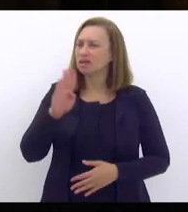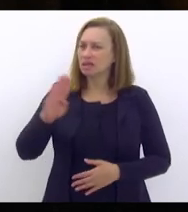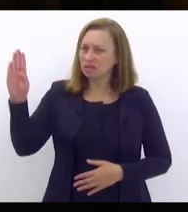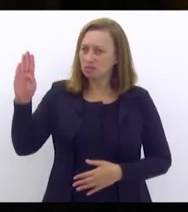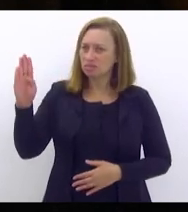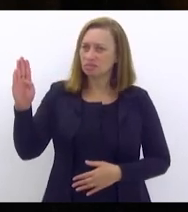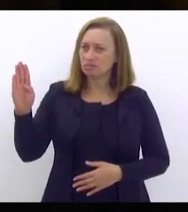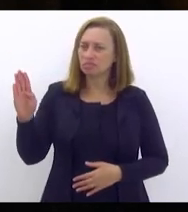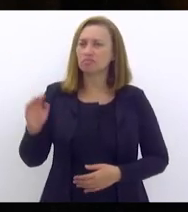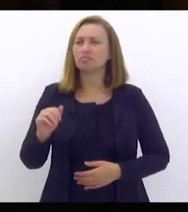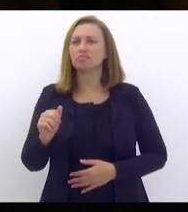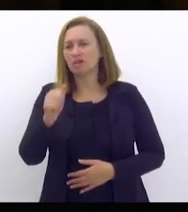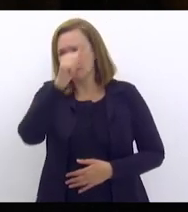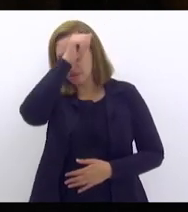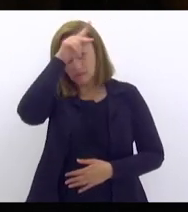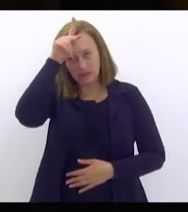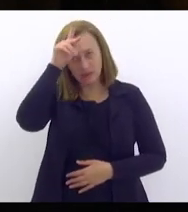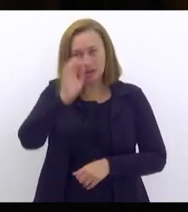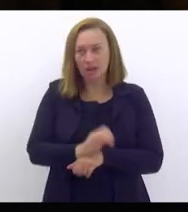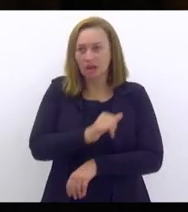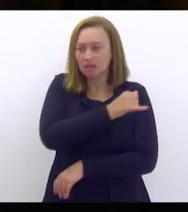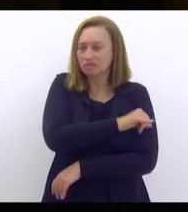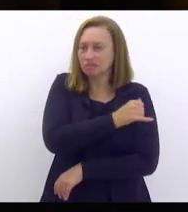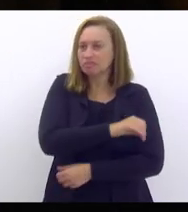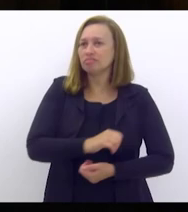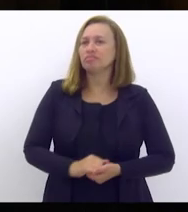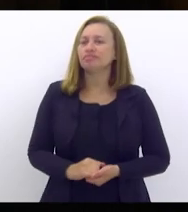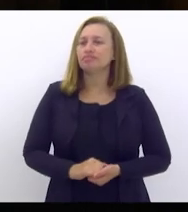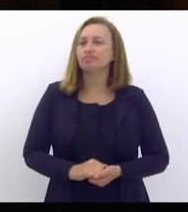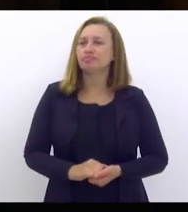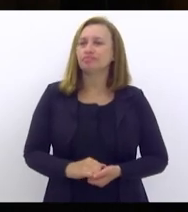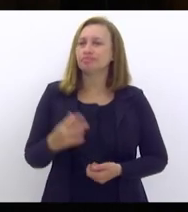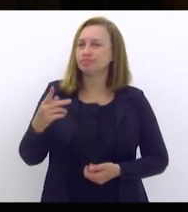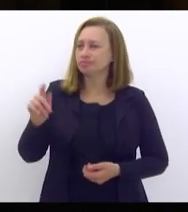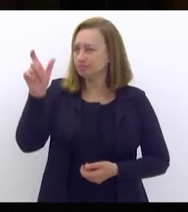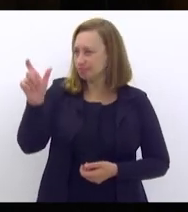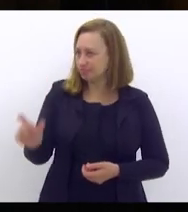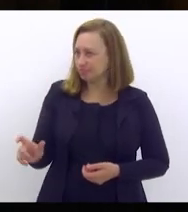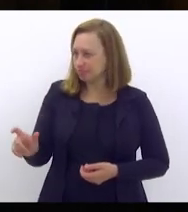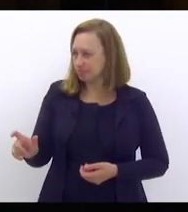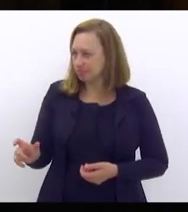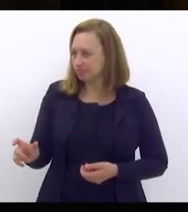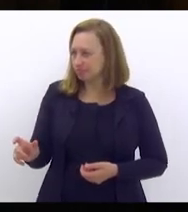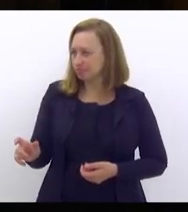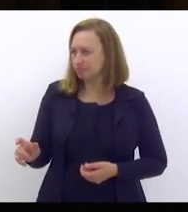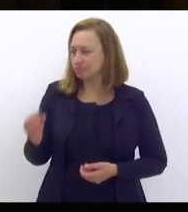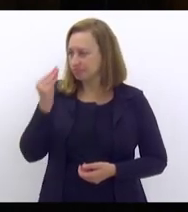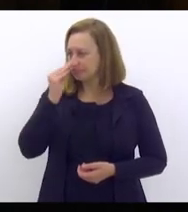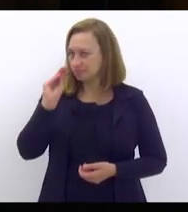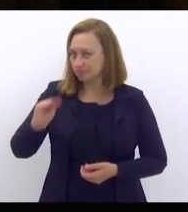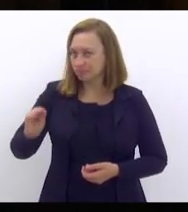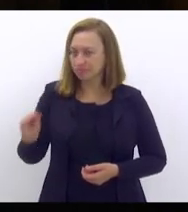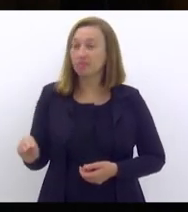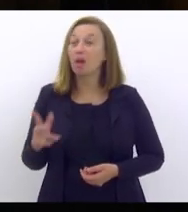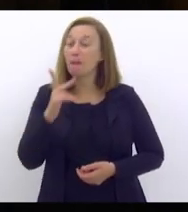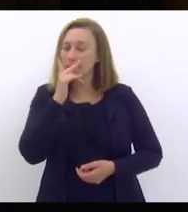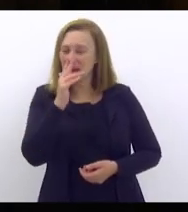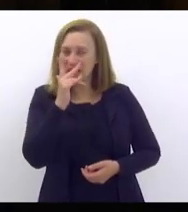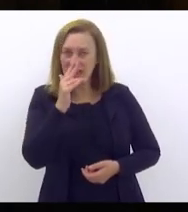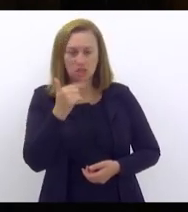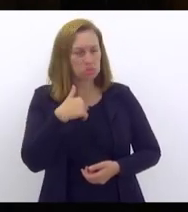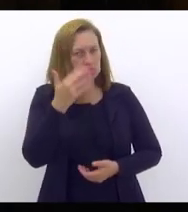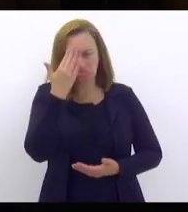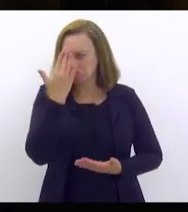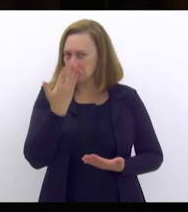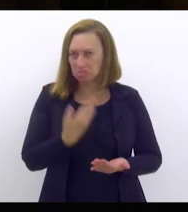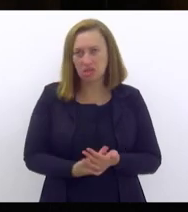sofrido diversos ataques à sua pessoa devido a isso. Parece que existe, eu não quero acreditar